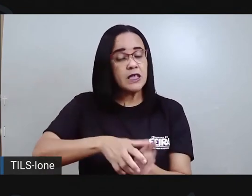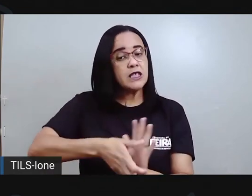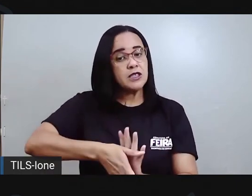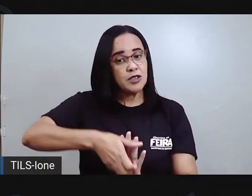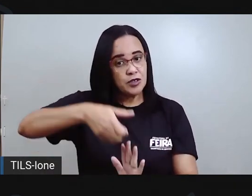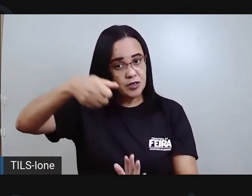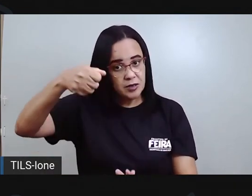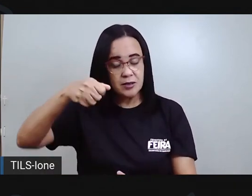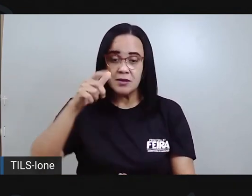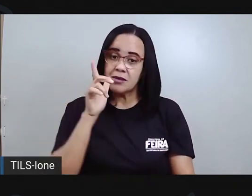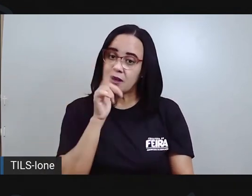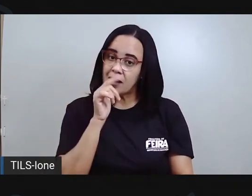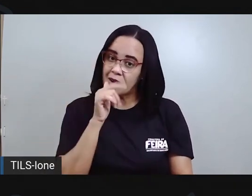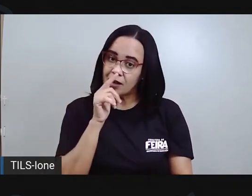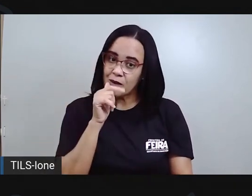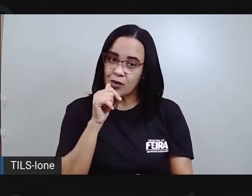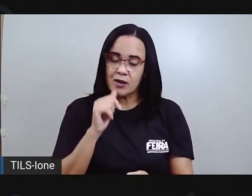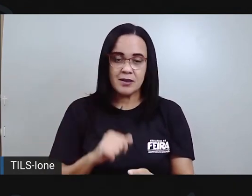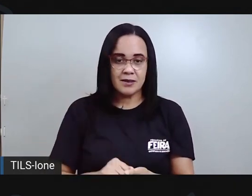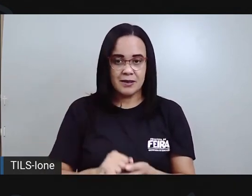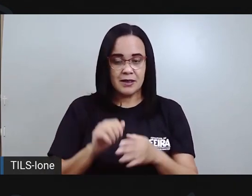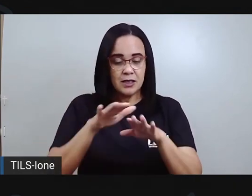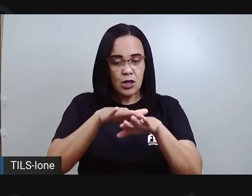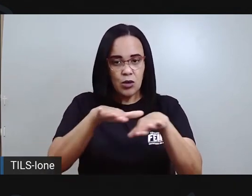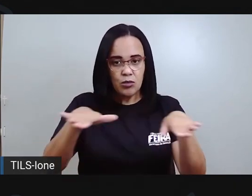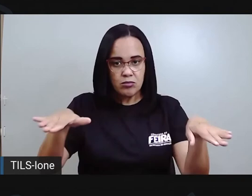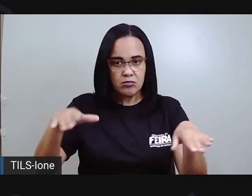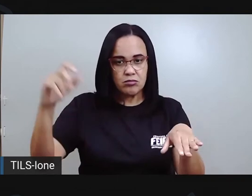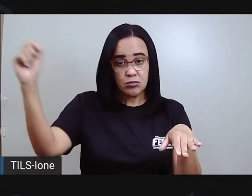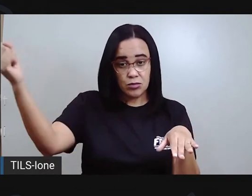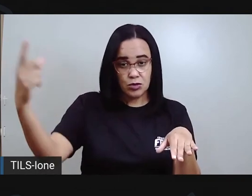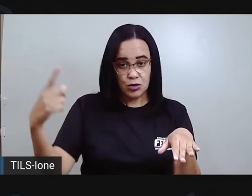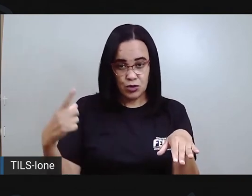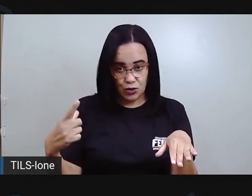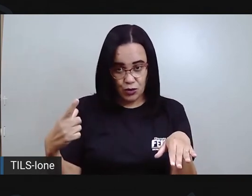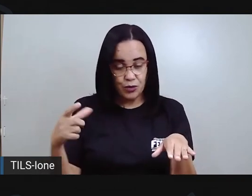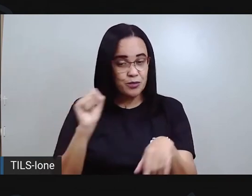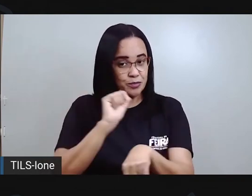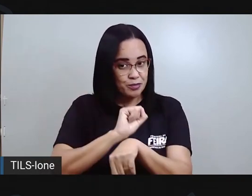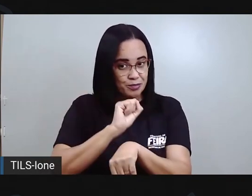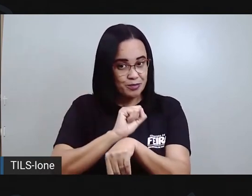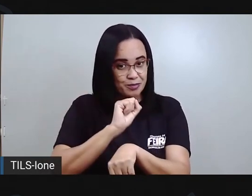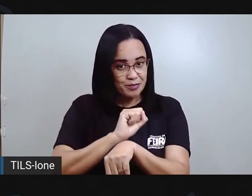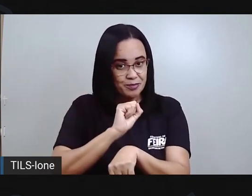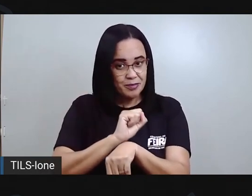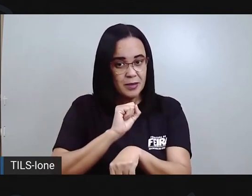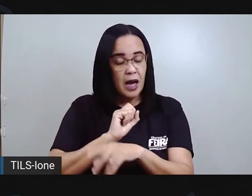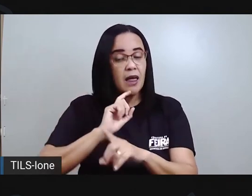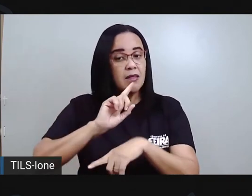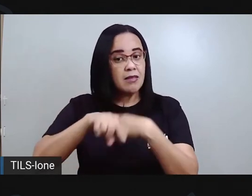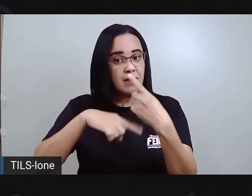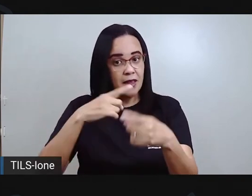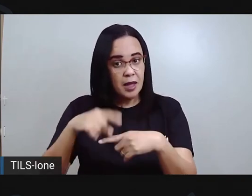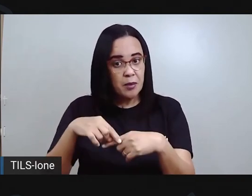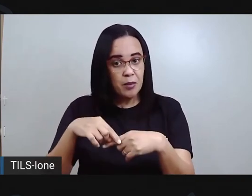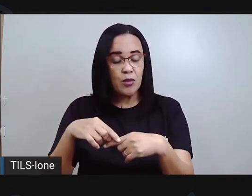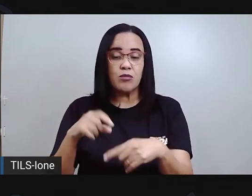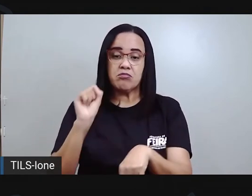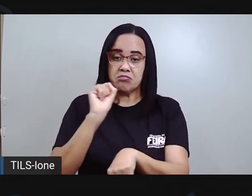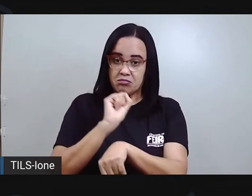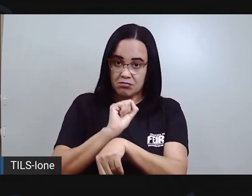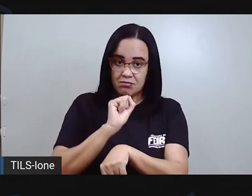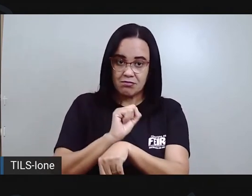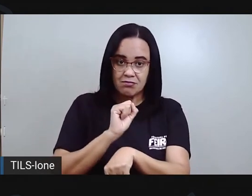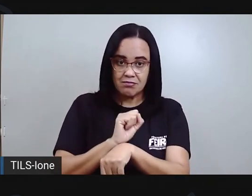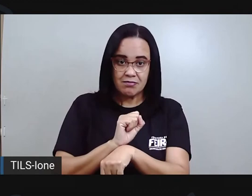da água, colocar para secar, tá joia? E quando esse papel já estiver seco, é hora